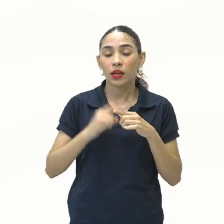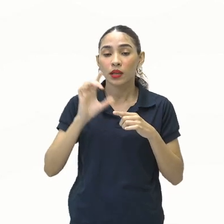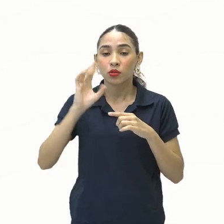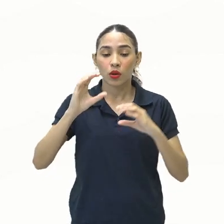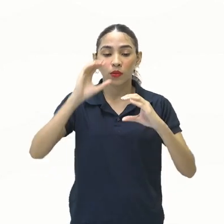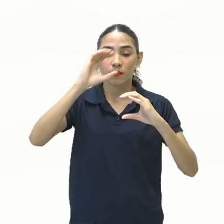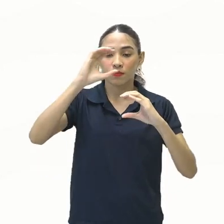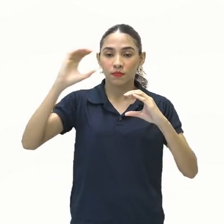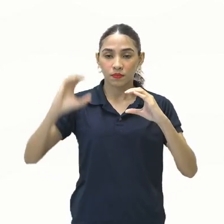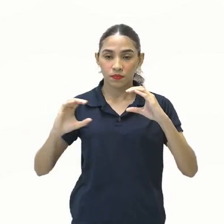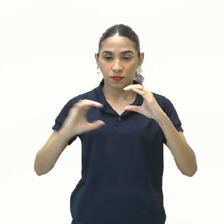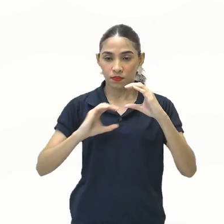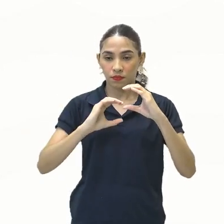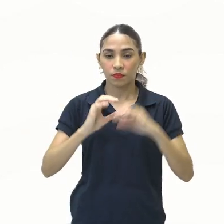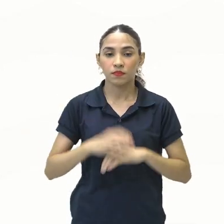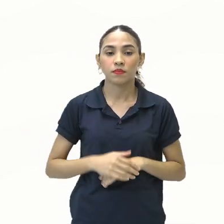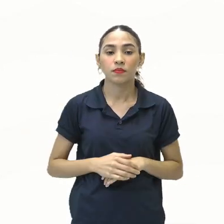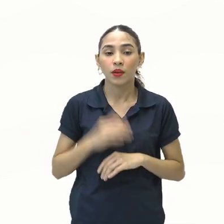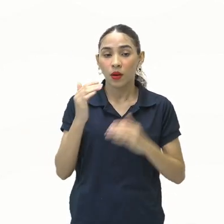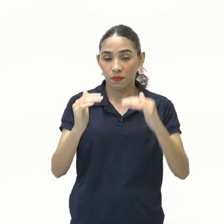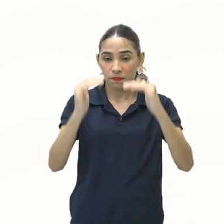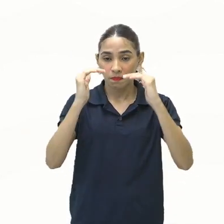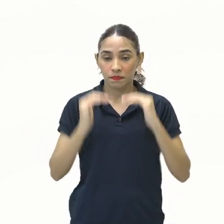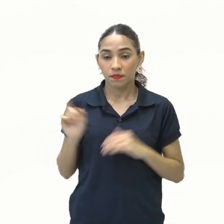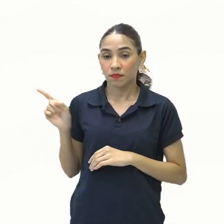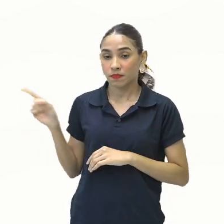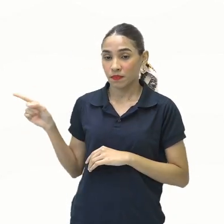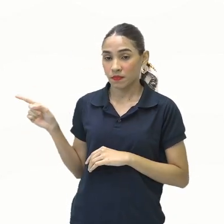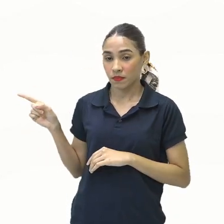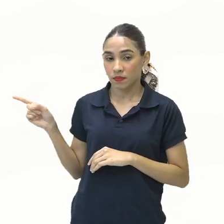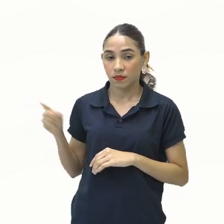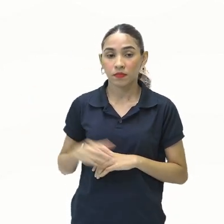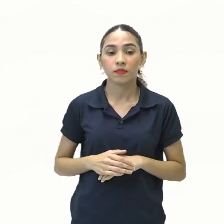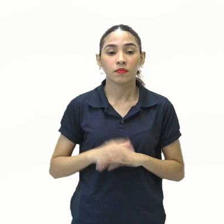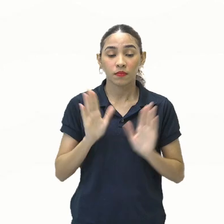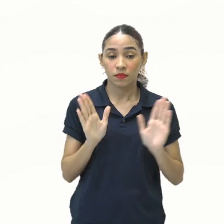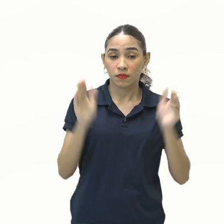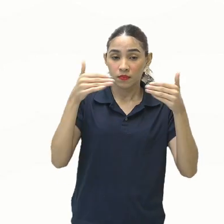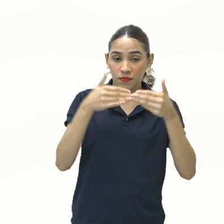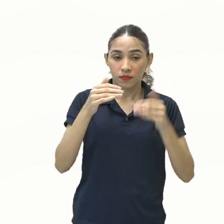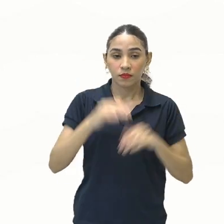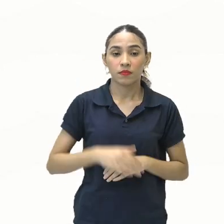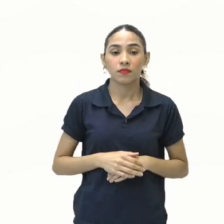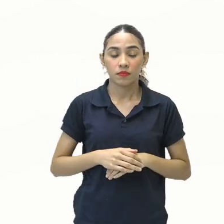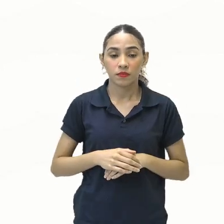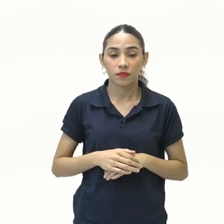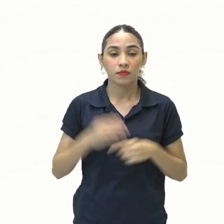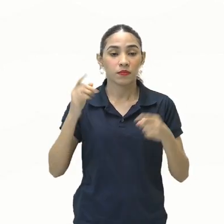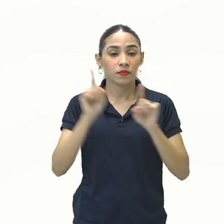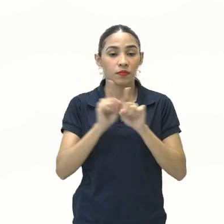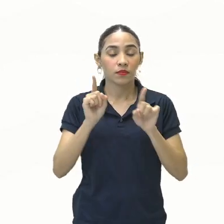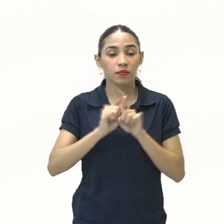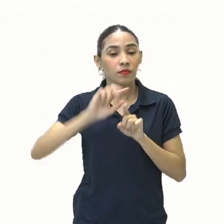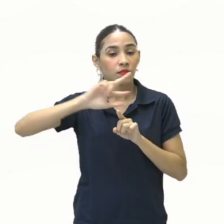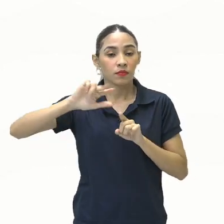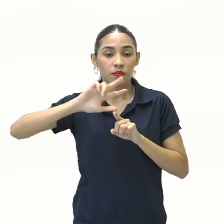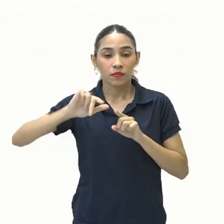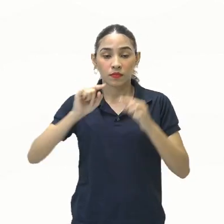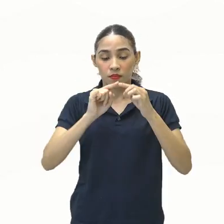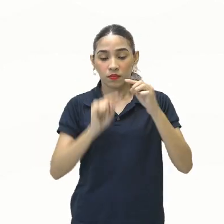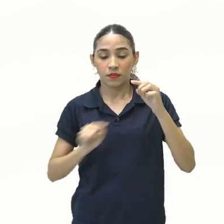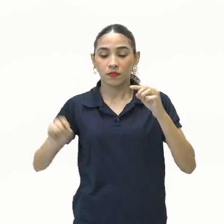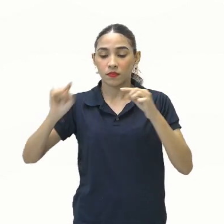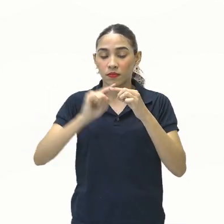carbono aqui. Essa outra, cíclica, porque é uma cadeia fechada, alicíclica, porque ela não é aromática, ela